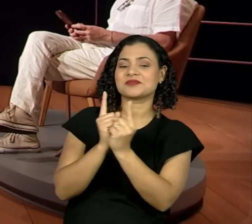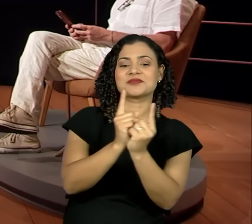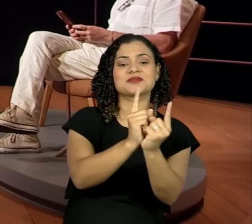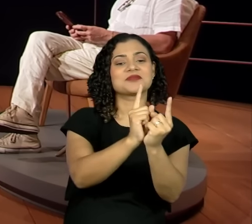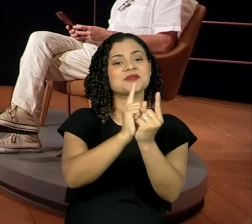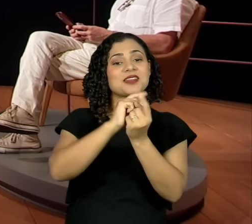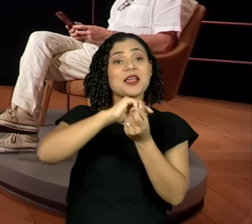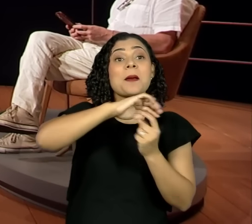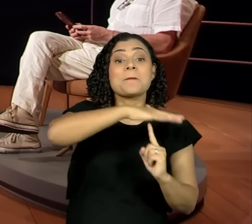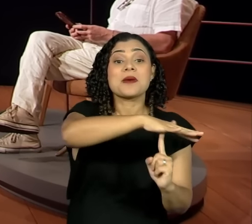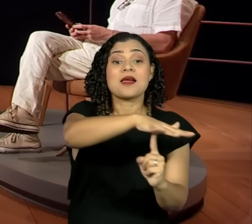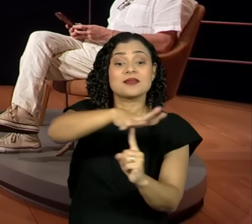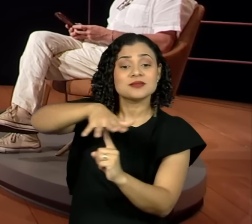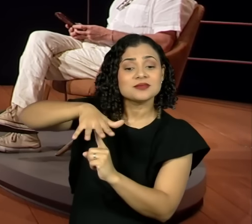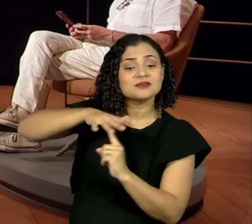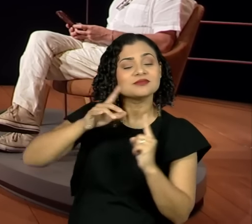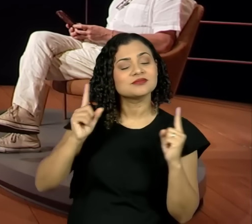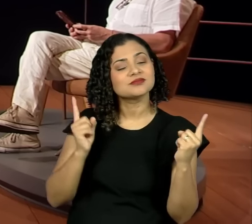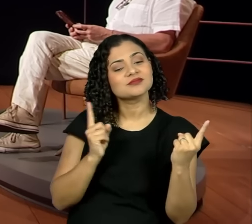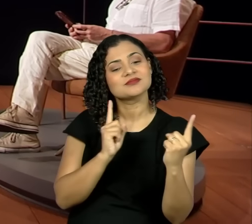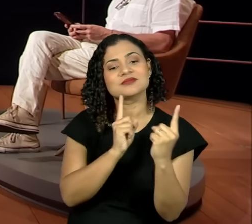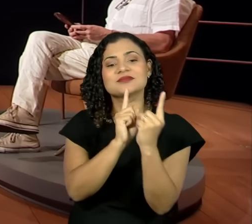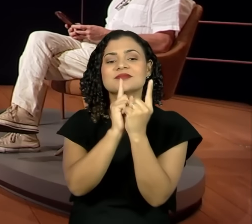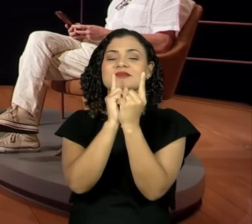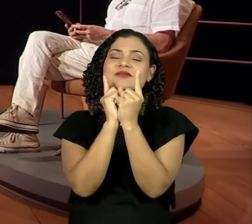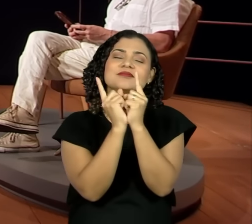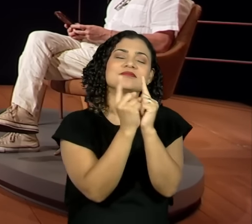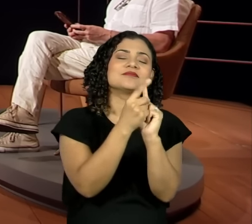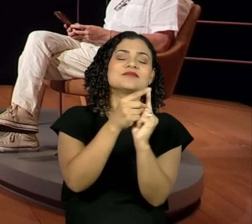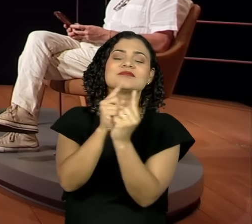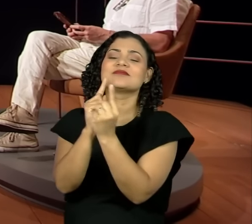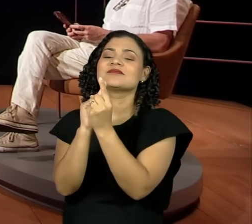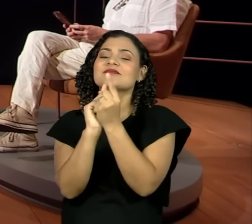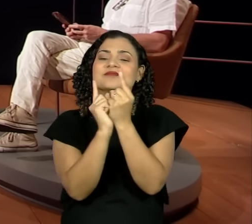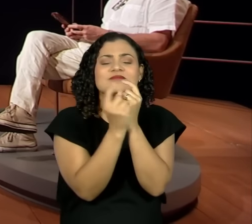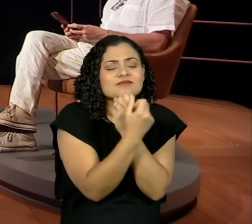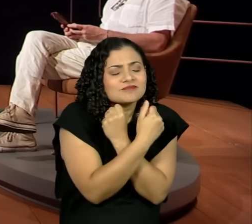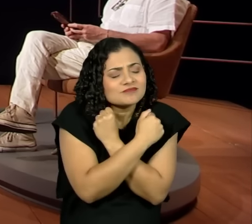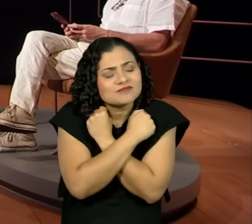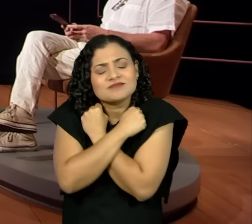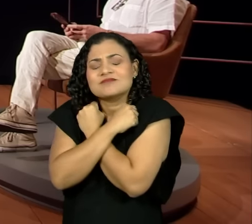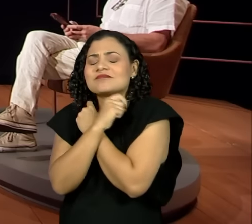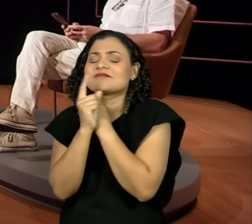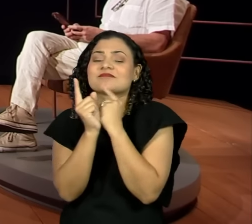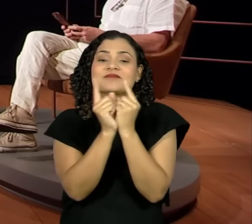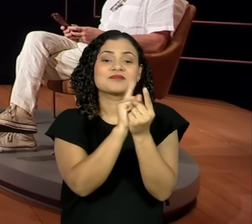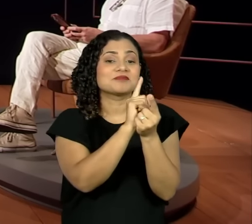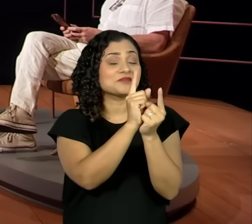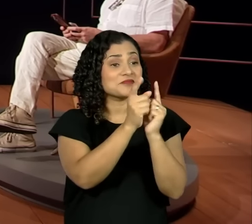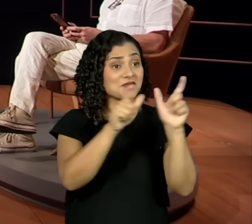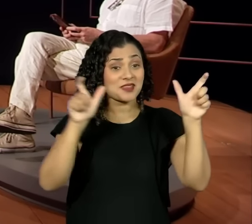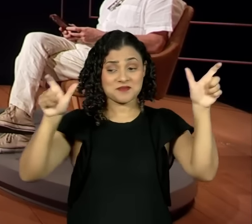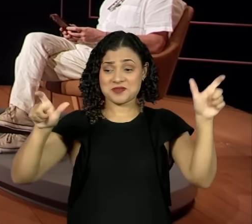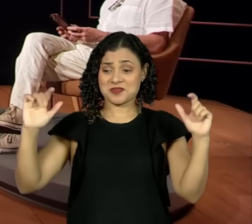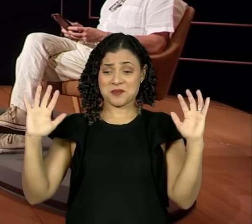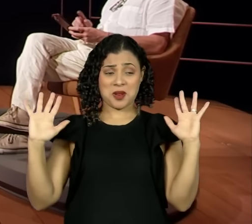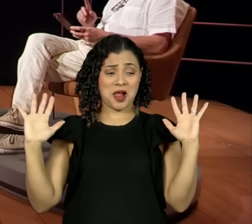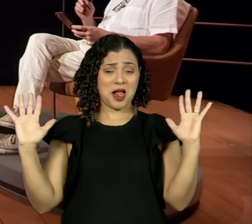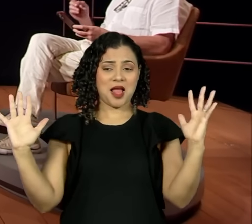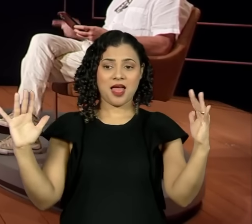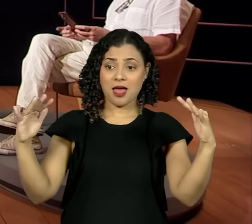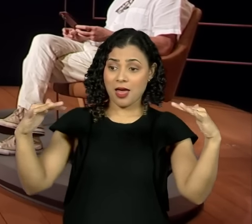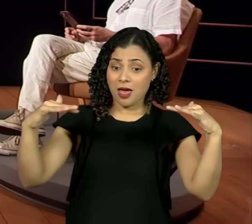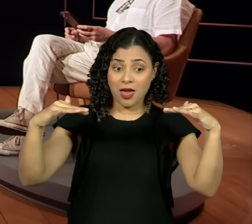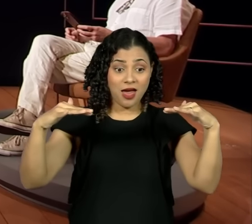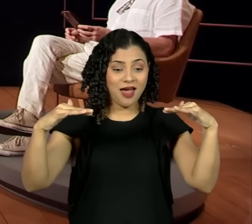se abraçar ali dançaram tanta dança que a vizinhança toda despertou e foi tanta